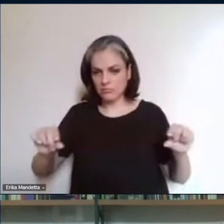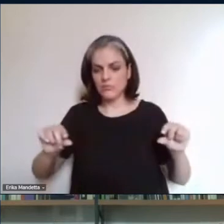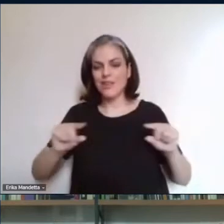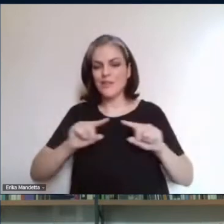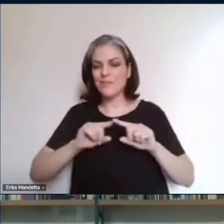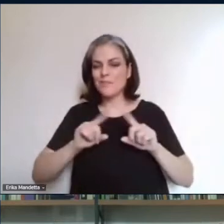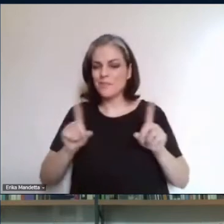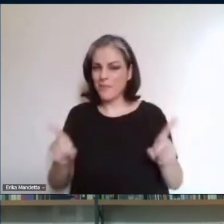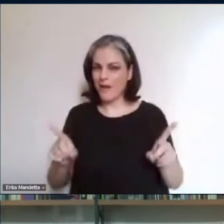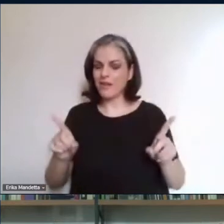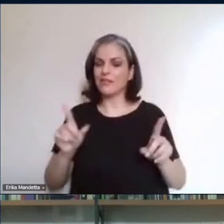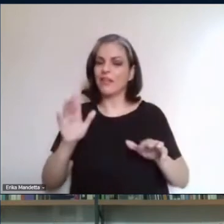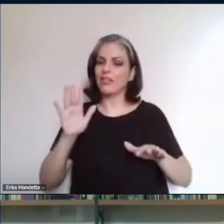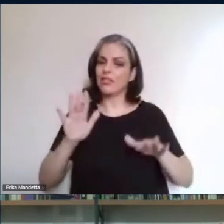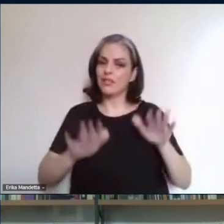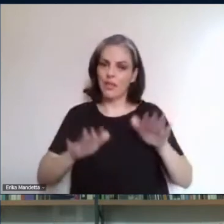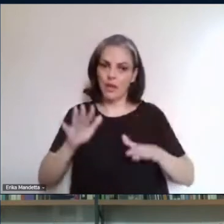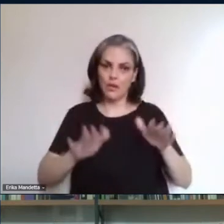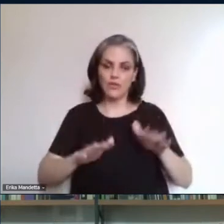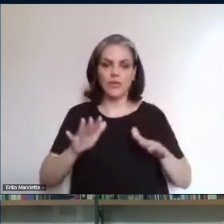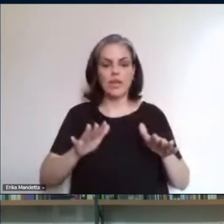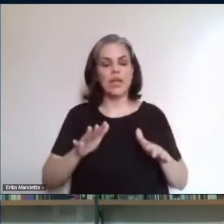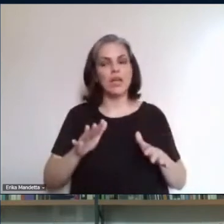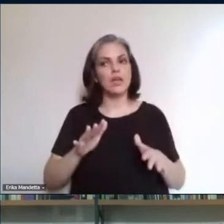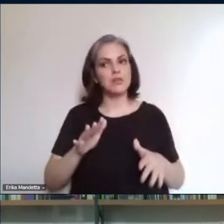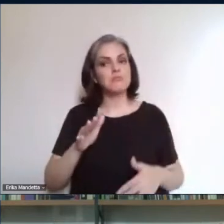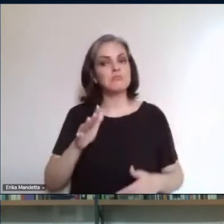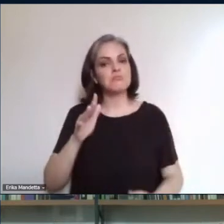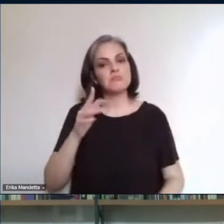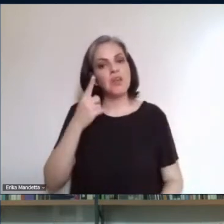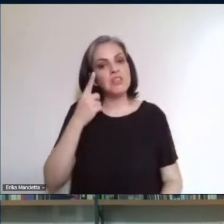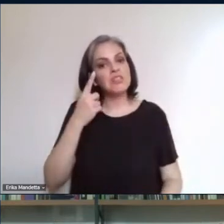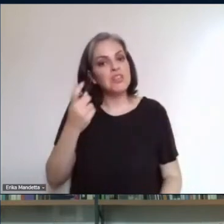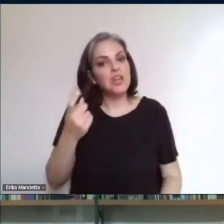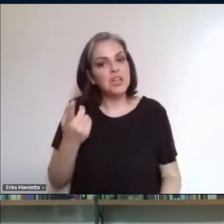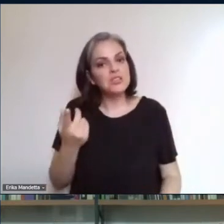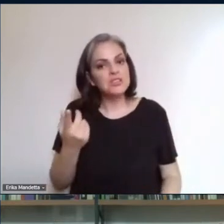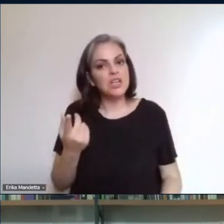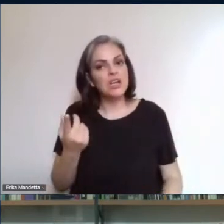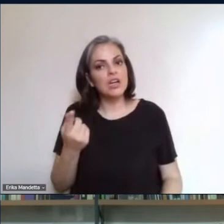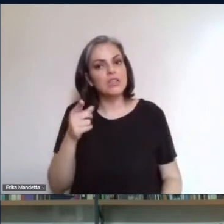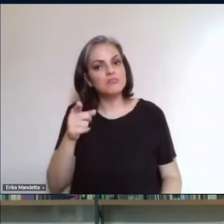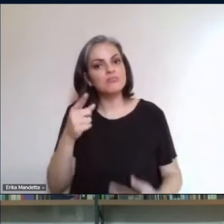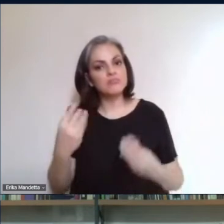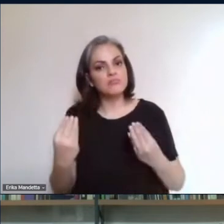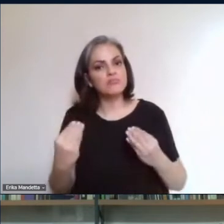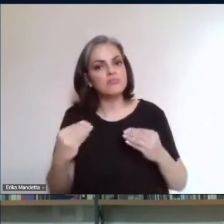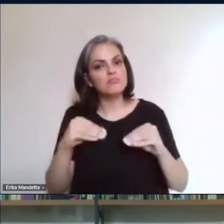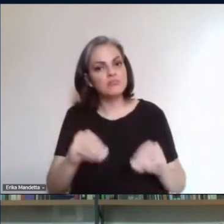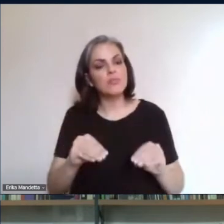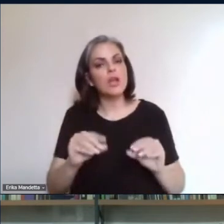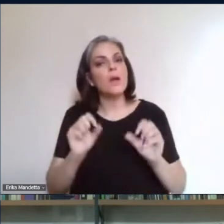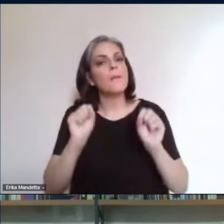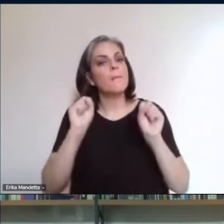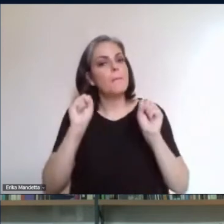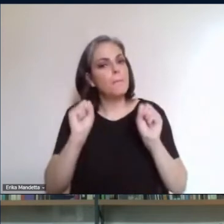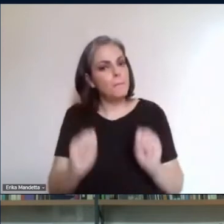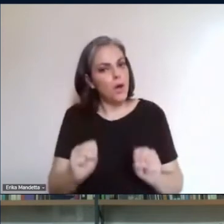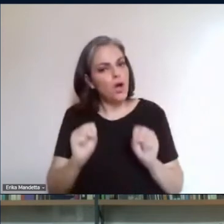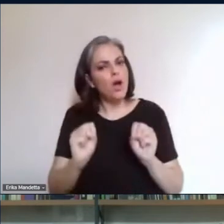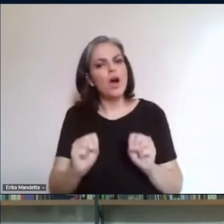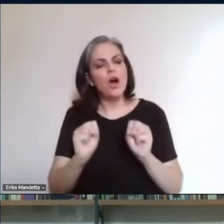fosse interessante colocar em nota de rodapé que pode aparecer